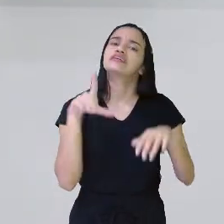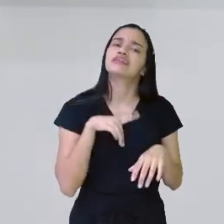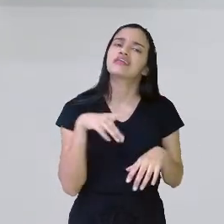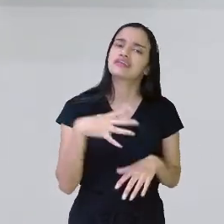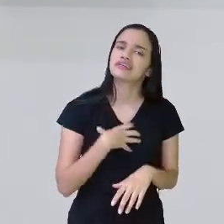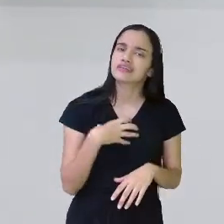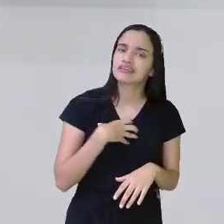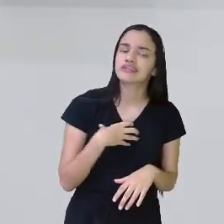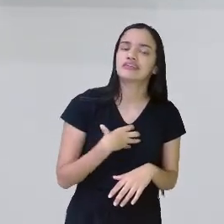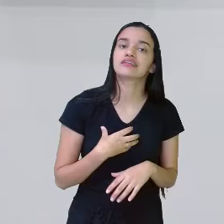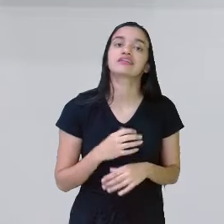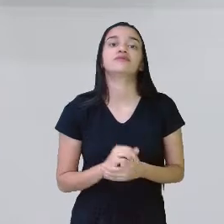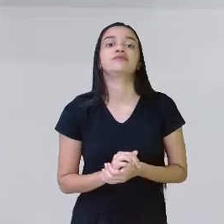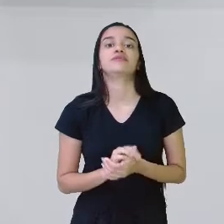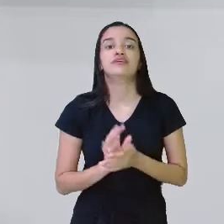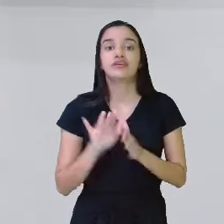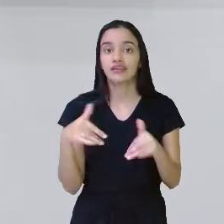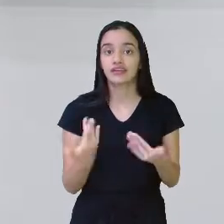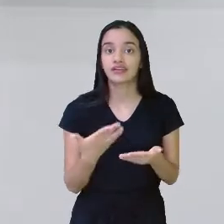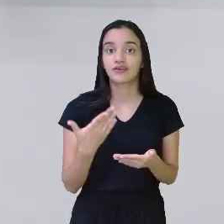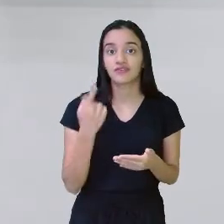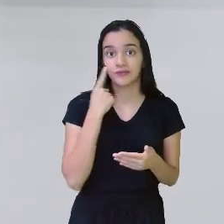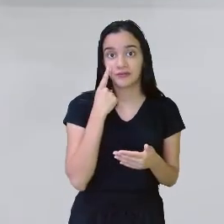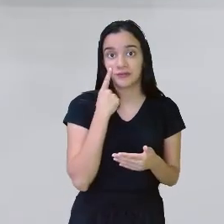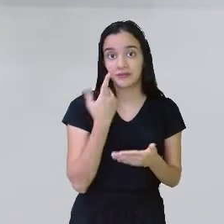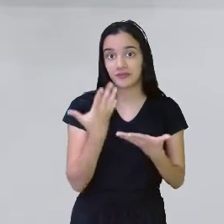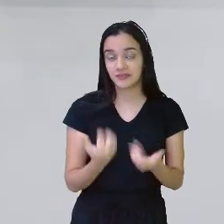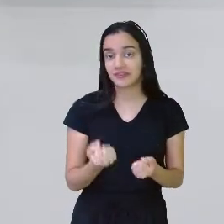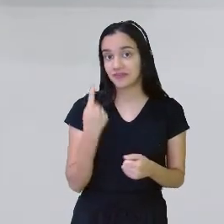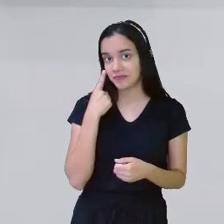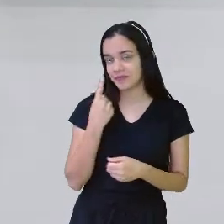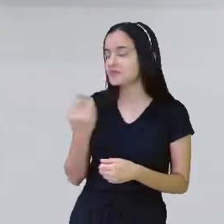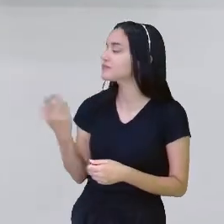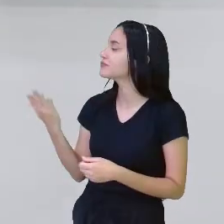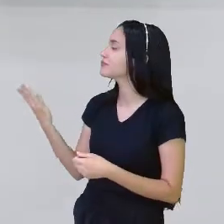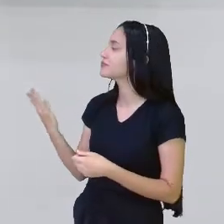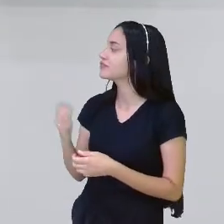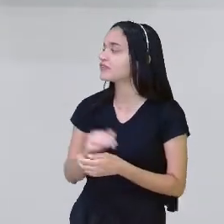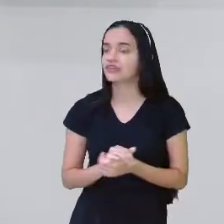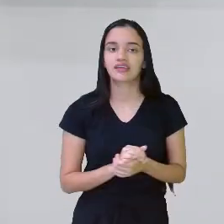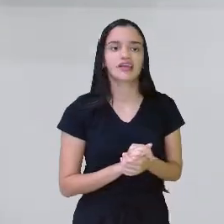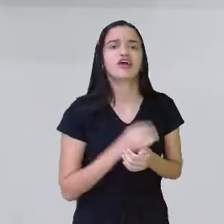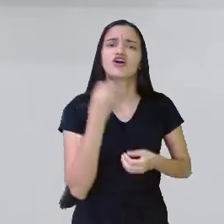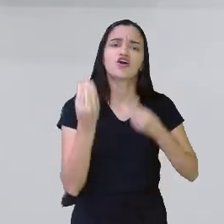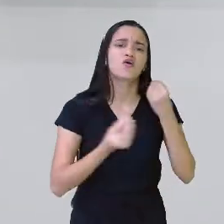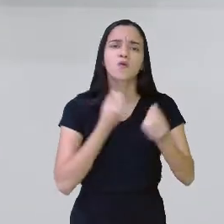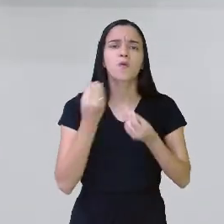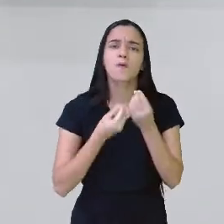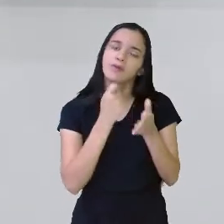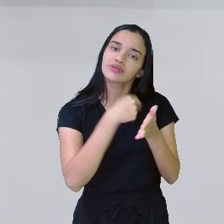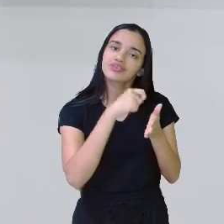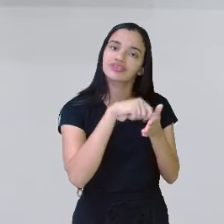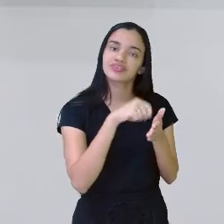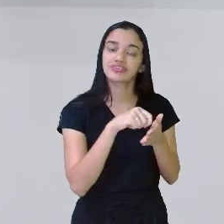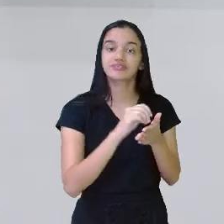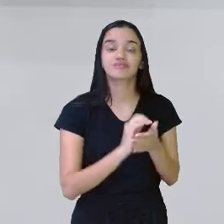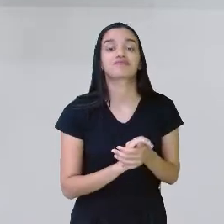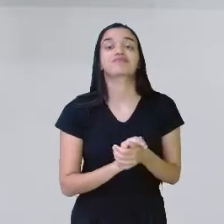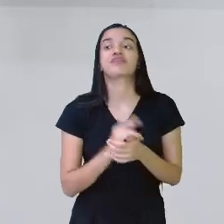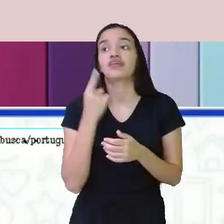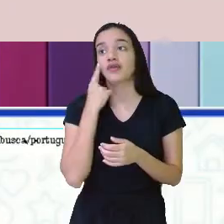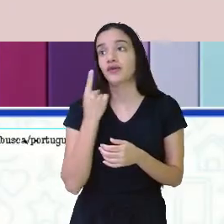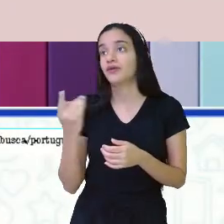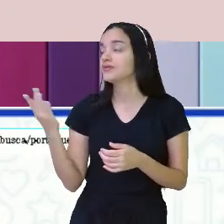sentido. E aí, vamos ver no próximo tópico um passo a passo, como escrever um artigo de opinião.